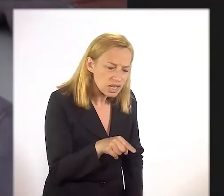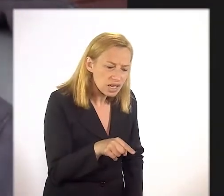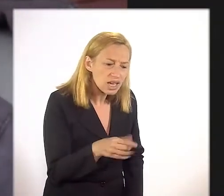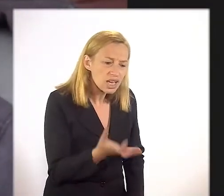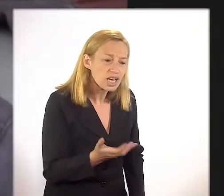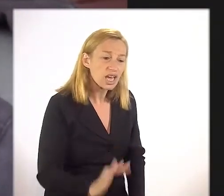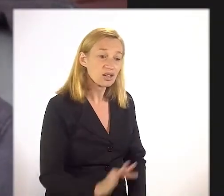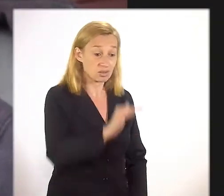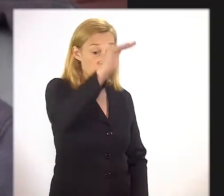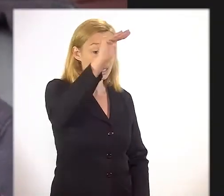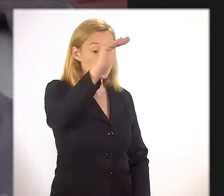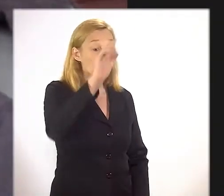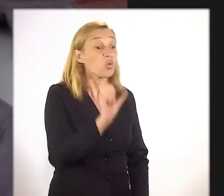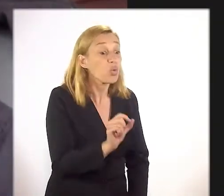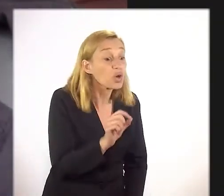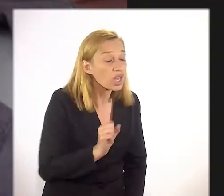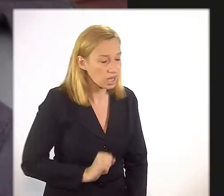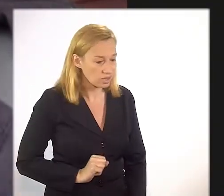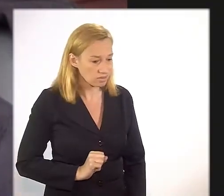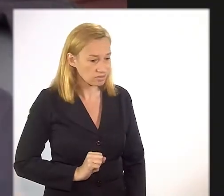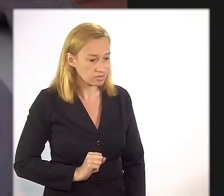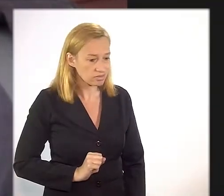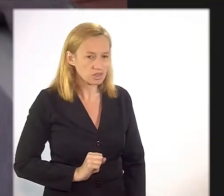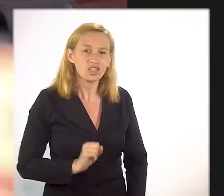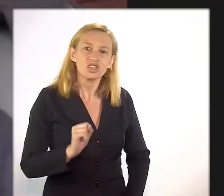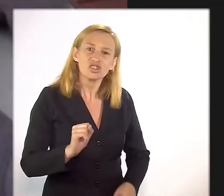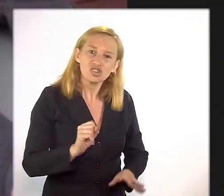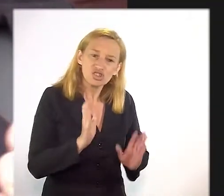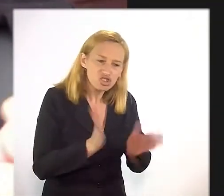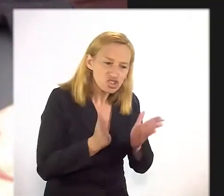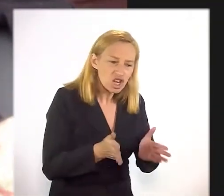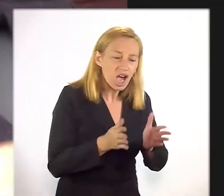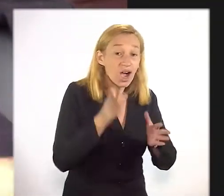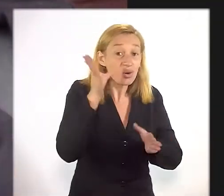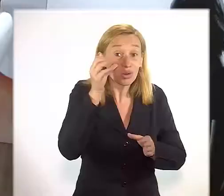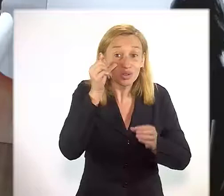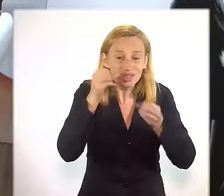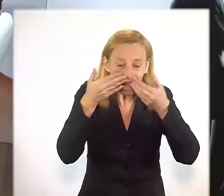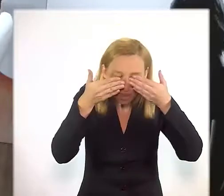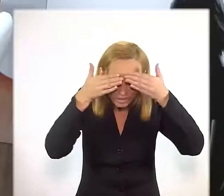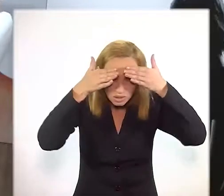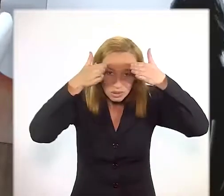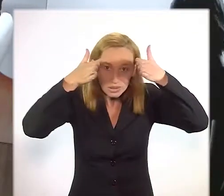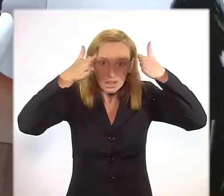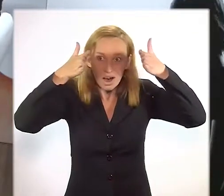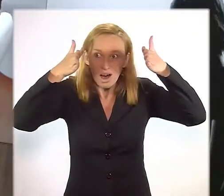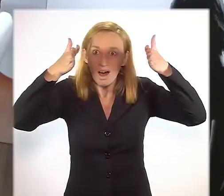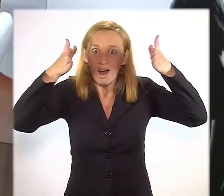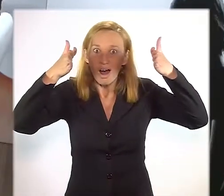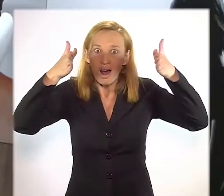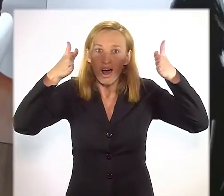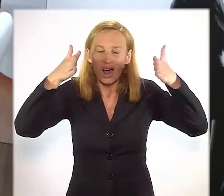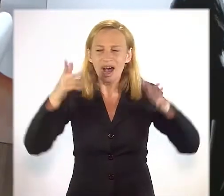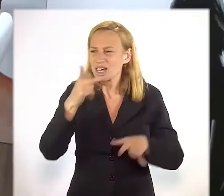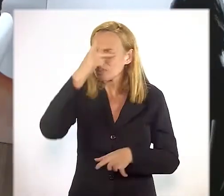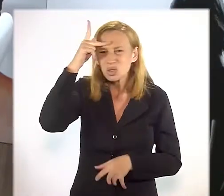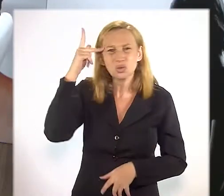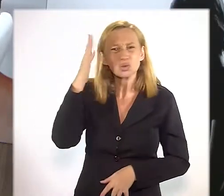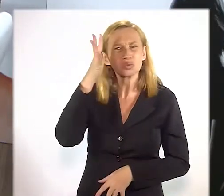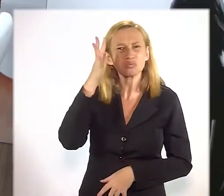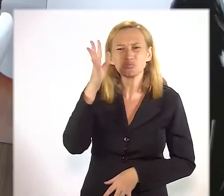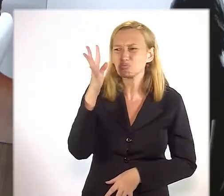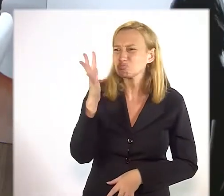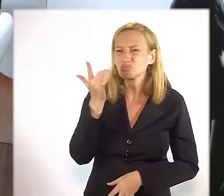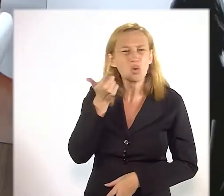Eles perguntam, eu posso dizer-te? Já destruíram a curiosidade. Caramba. Já proibiram de perguntar. Será que as pessoas